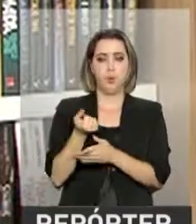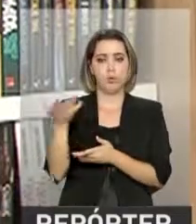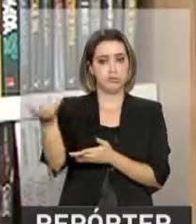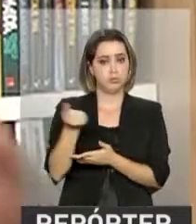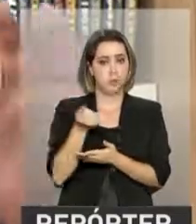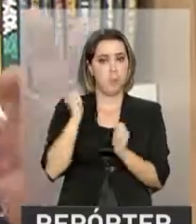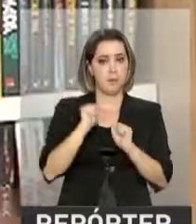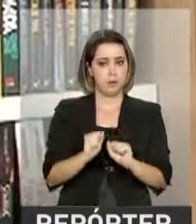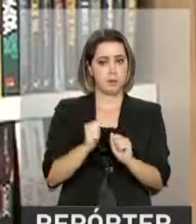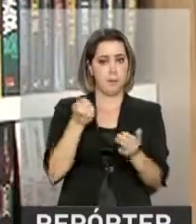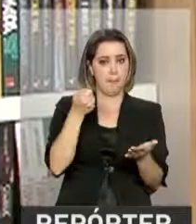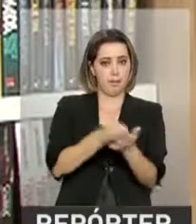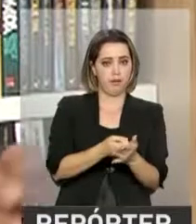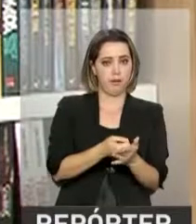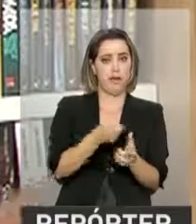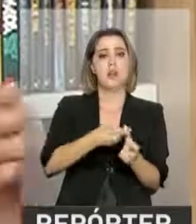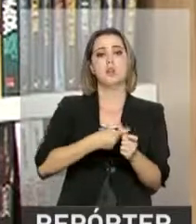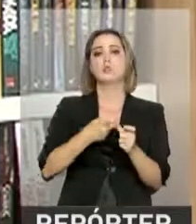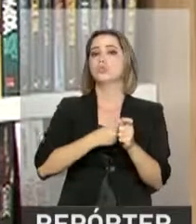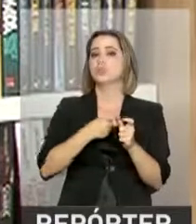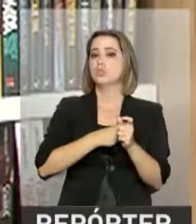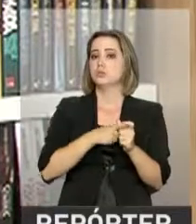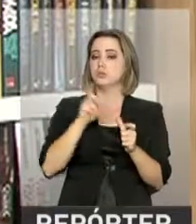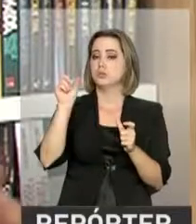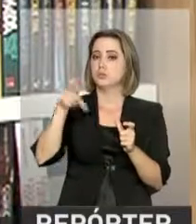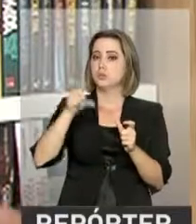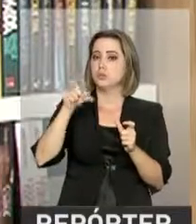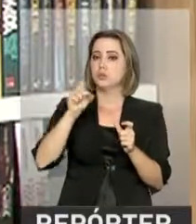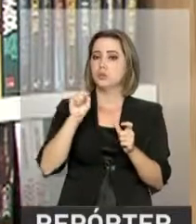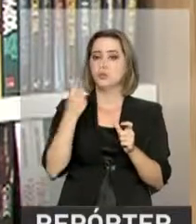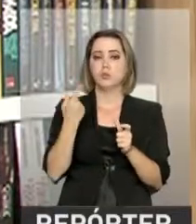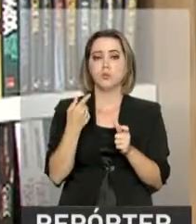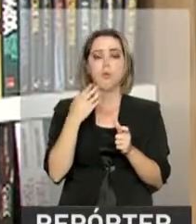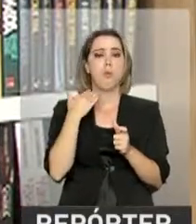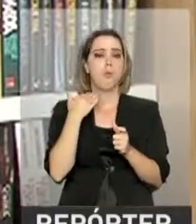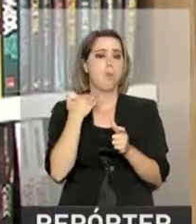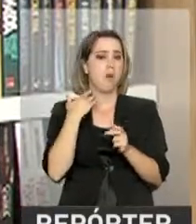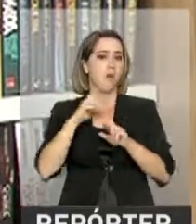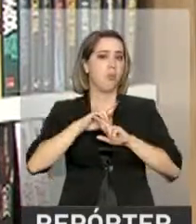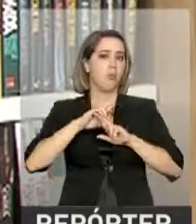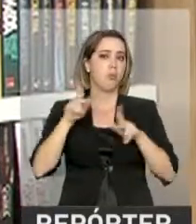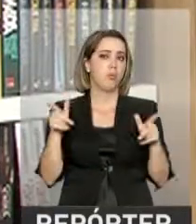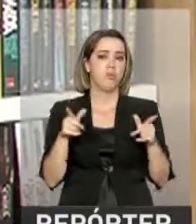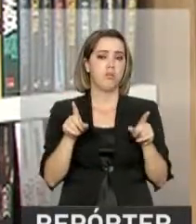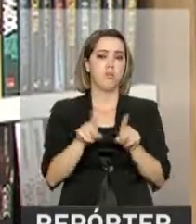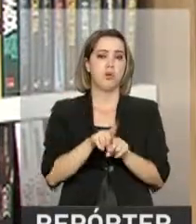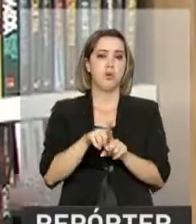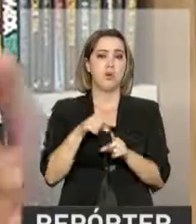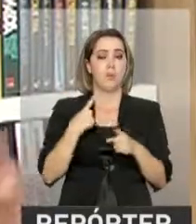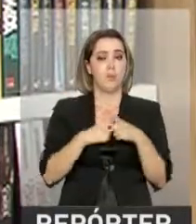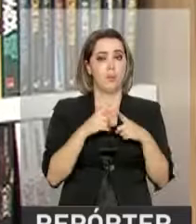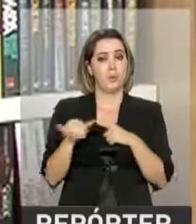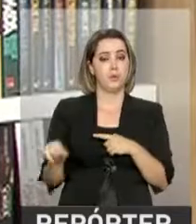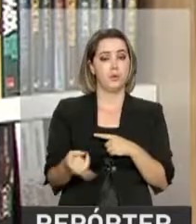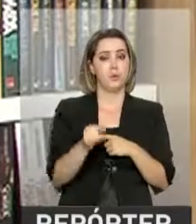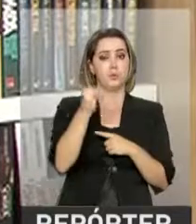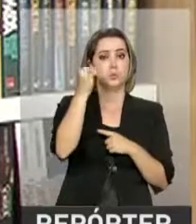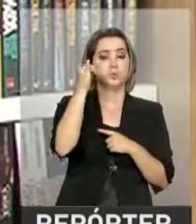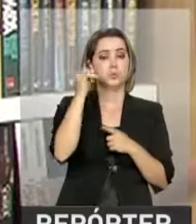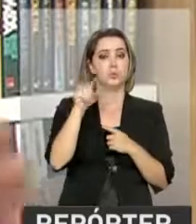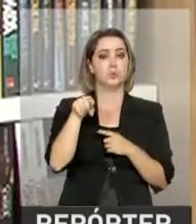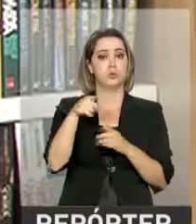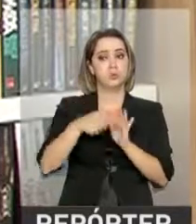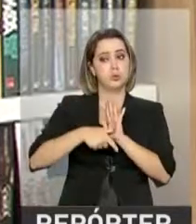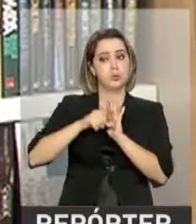a liquidação do financiamento que ele tem com o cartão de crédito ou com uma instituição financeira. Normalmente os juros que são